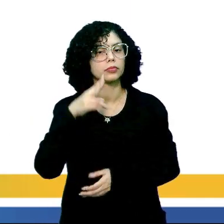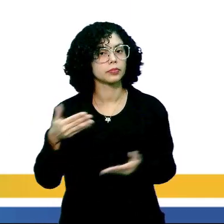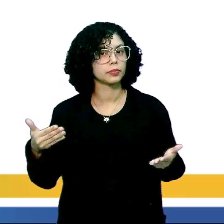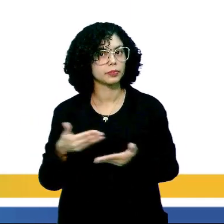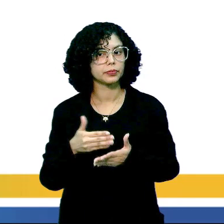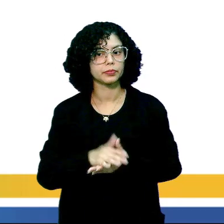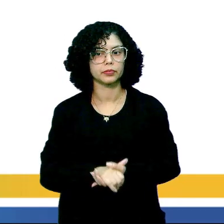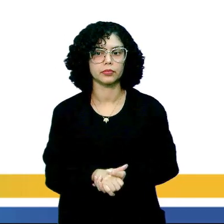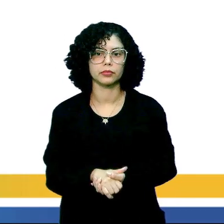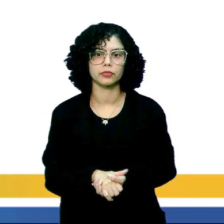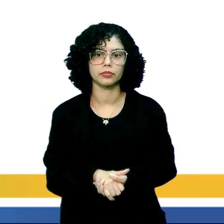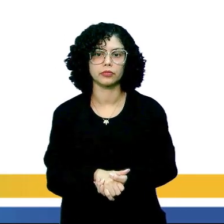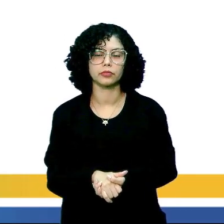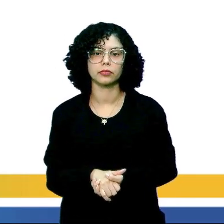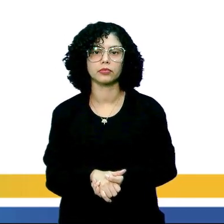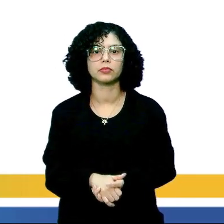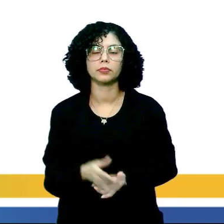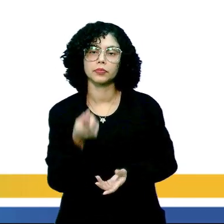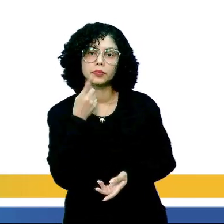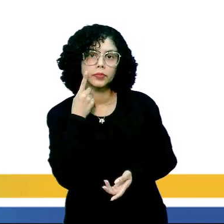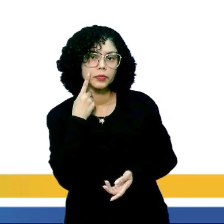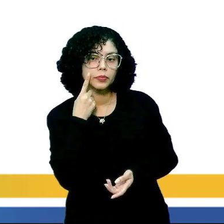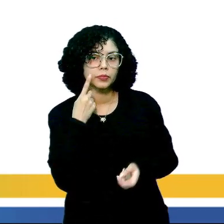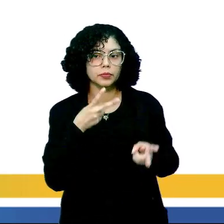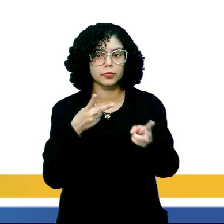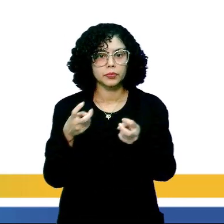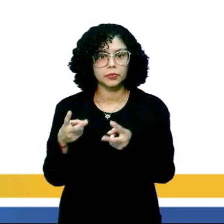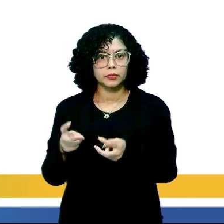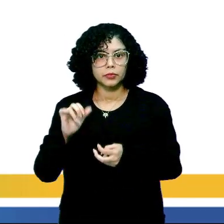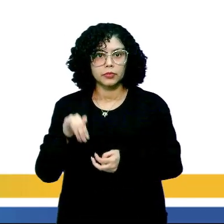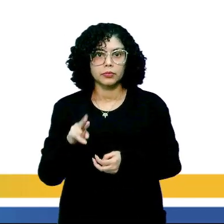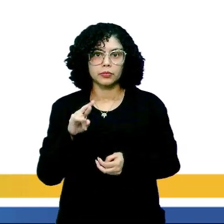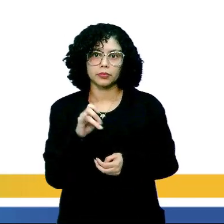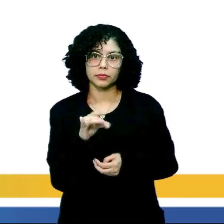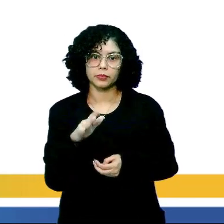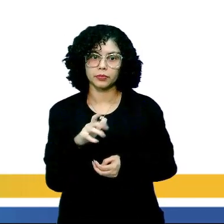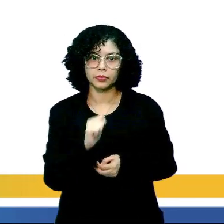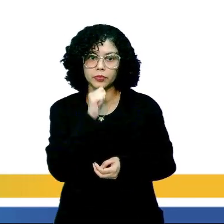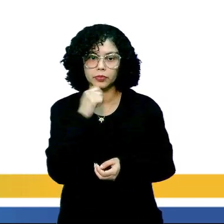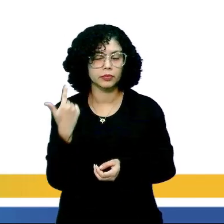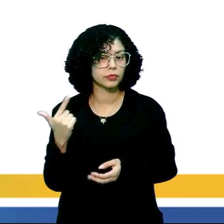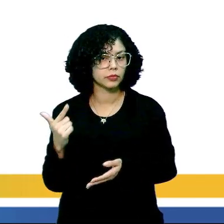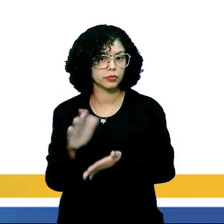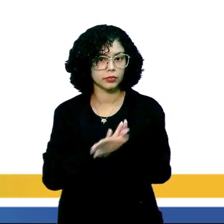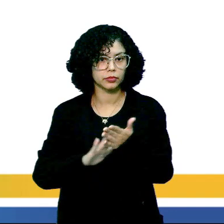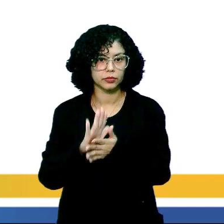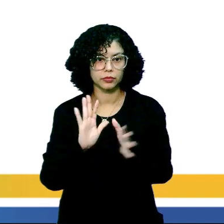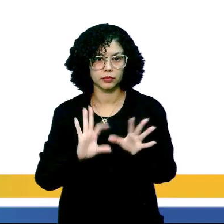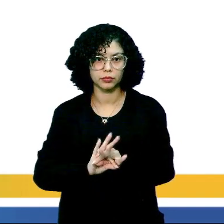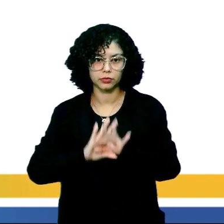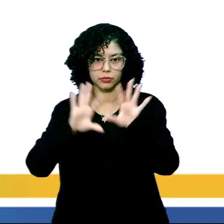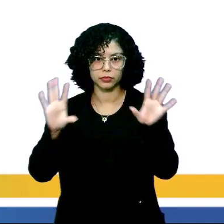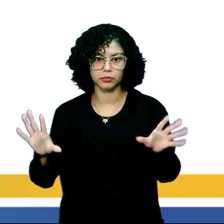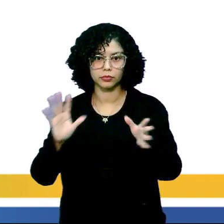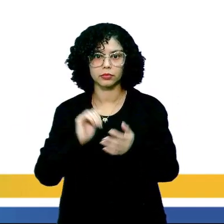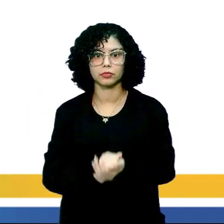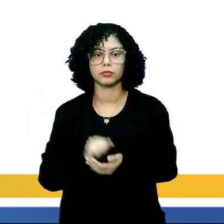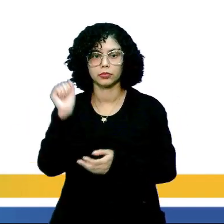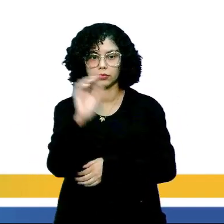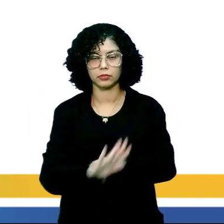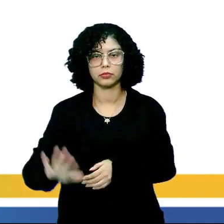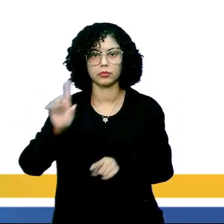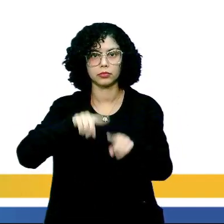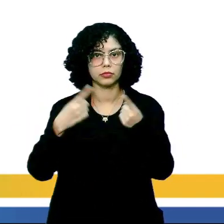conhecer hoje. Observe que as revoltas emancipacionistas não tinham um caráter de libertação nacional,